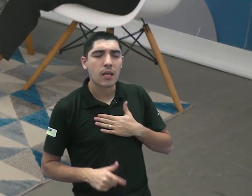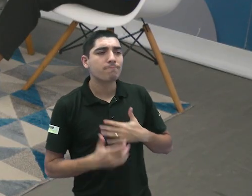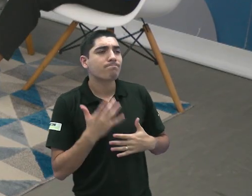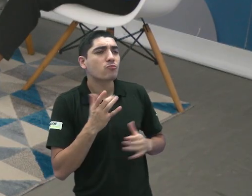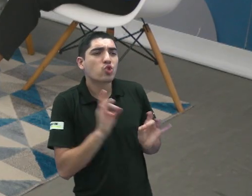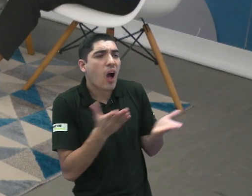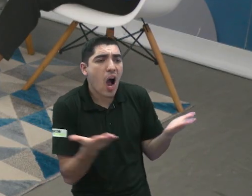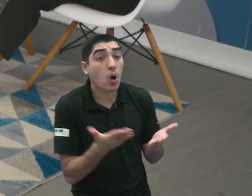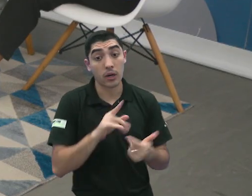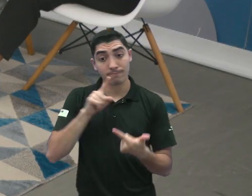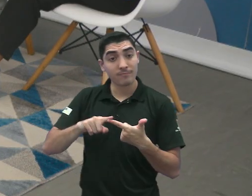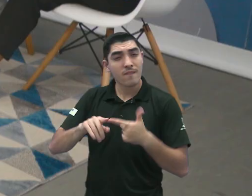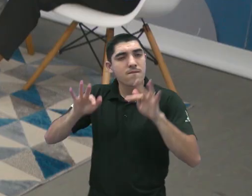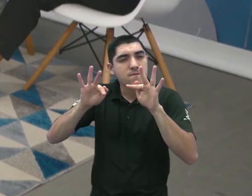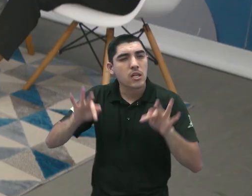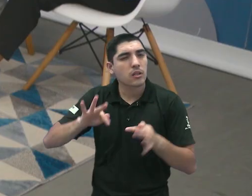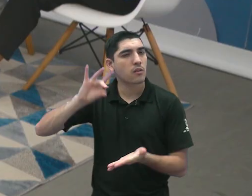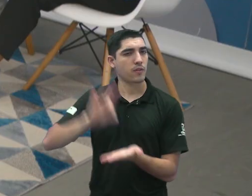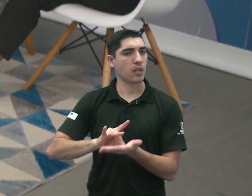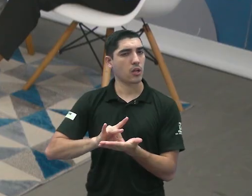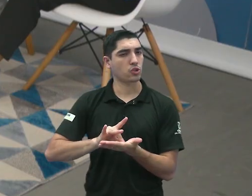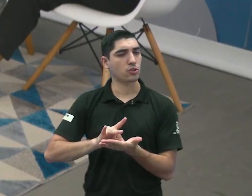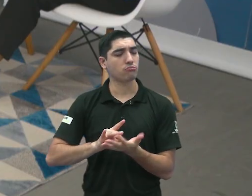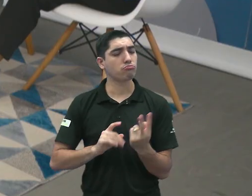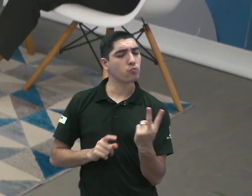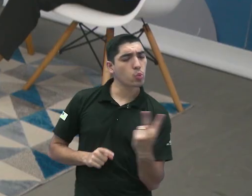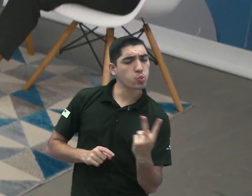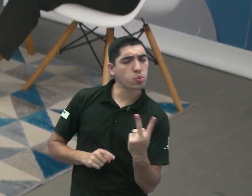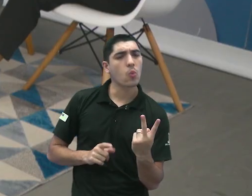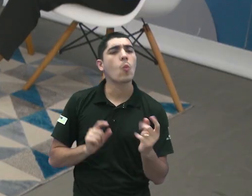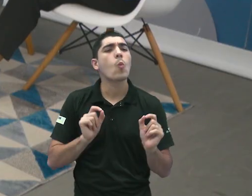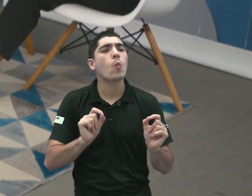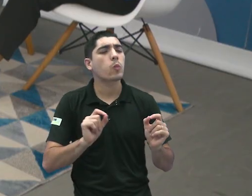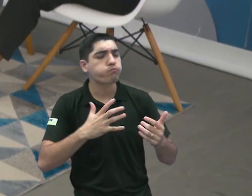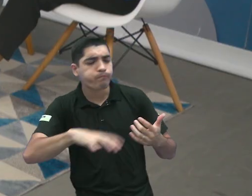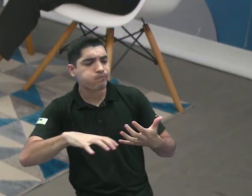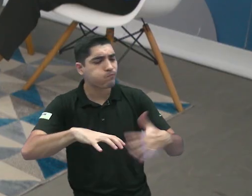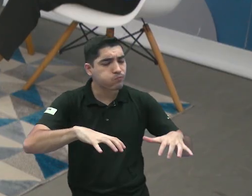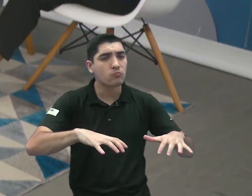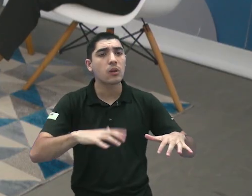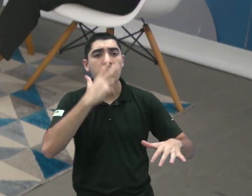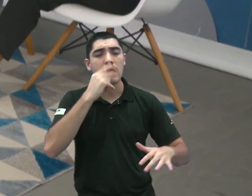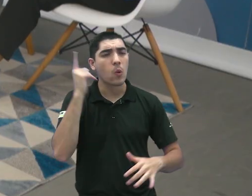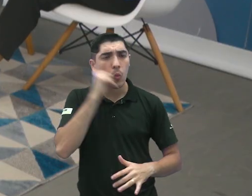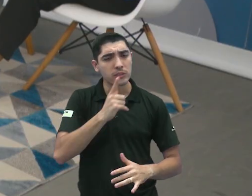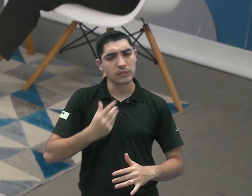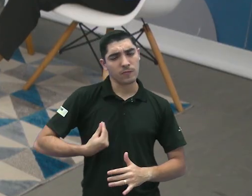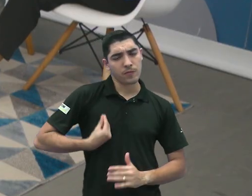e felicidade verdadeira, o que significa, na verdade, o que sustenta essa motivação no longo